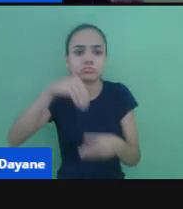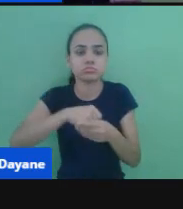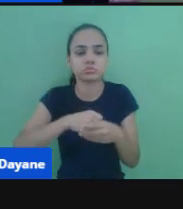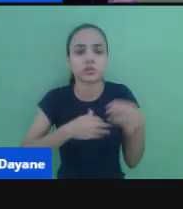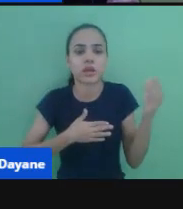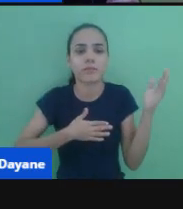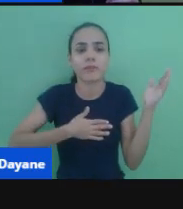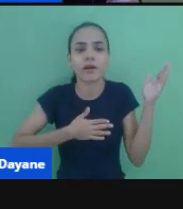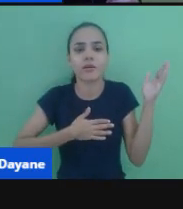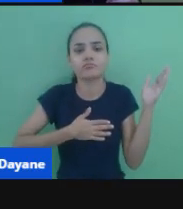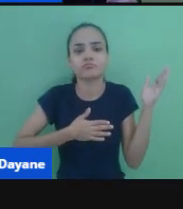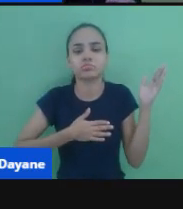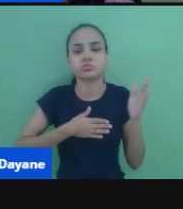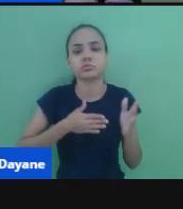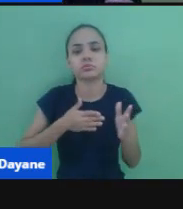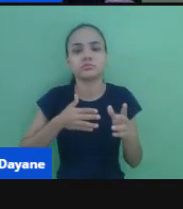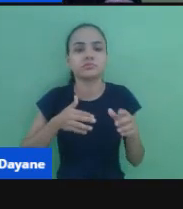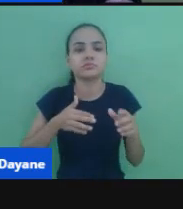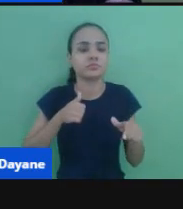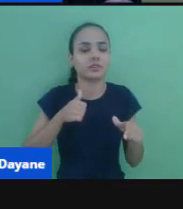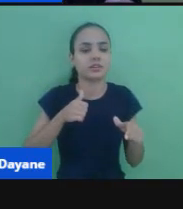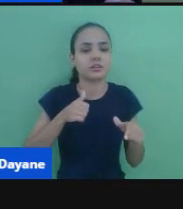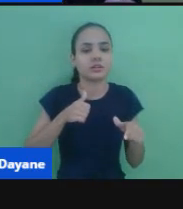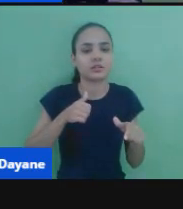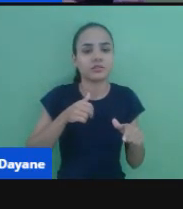através da dança.